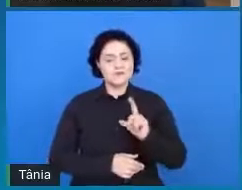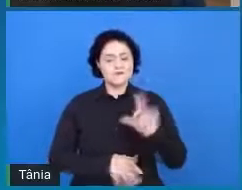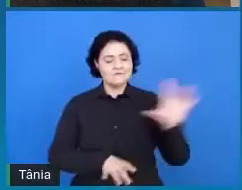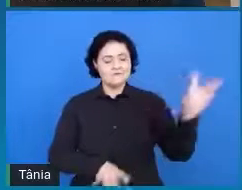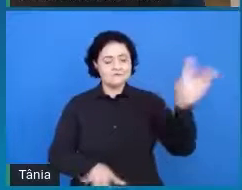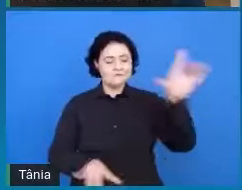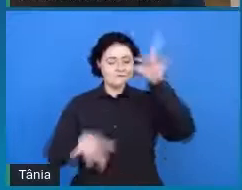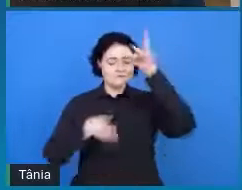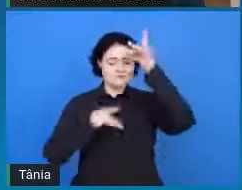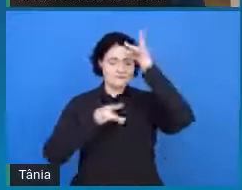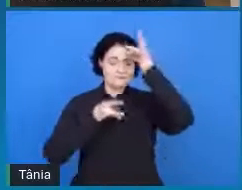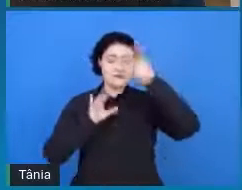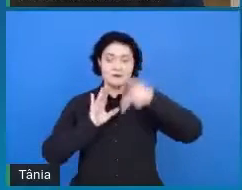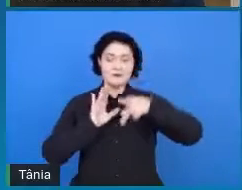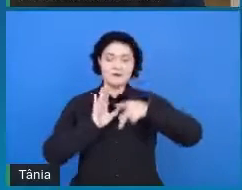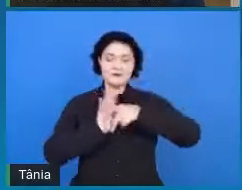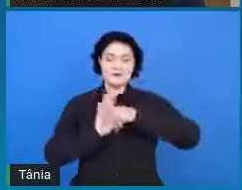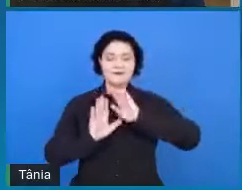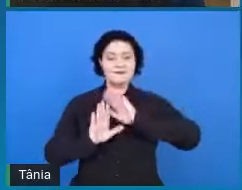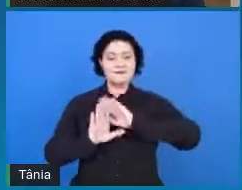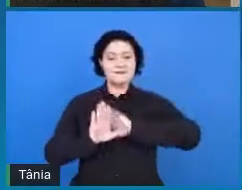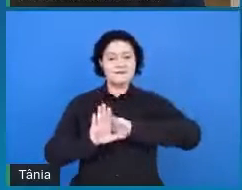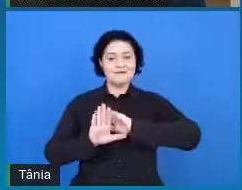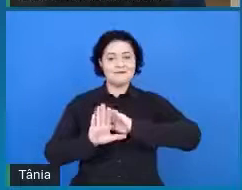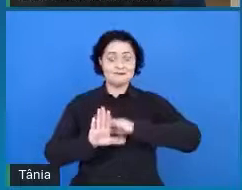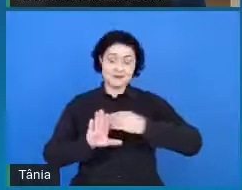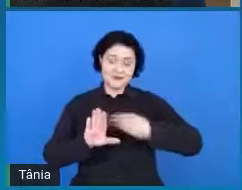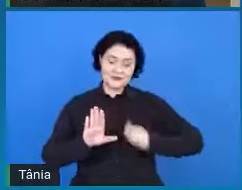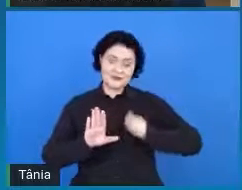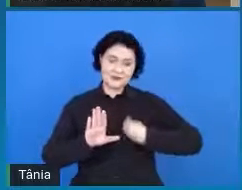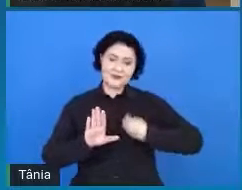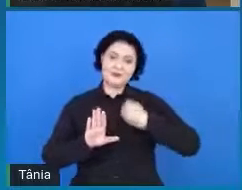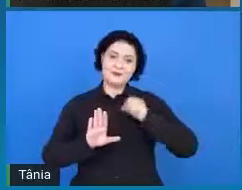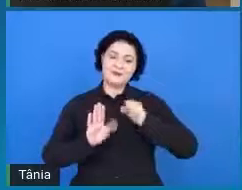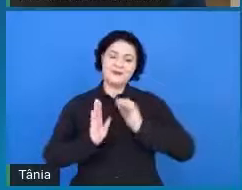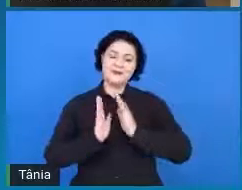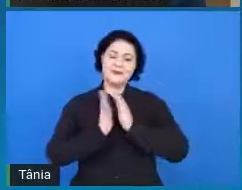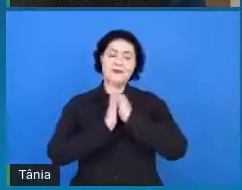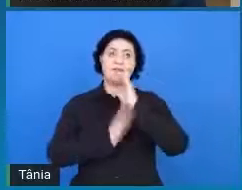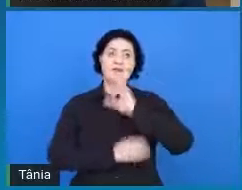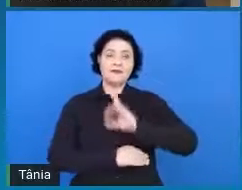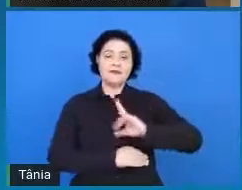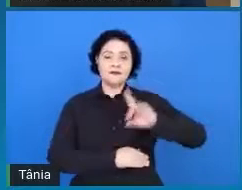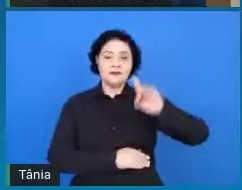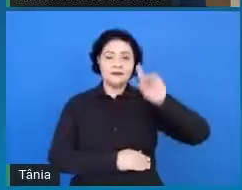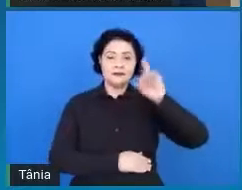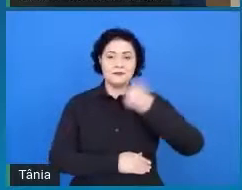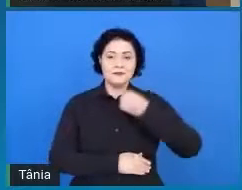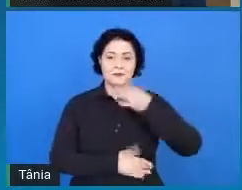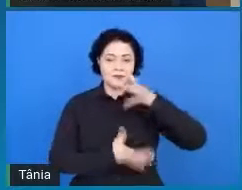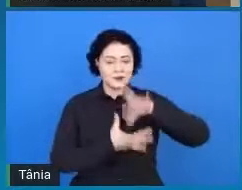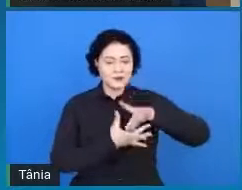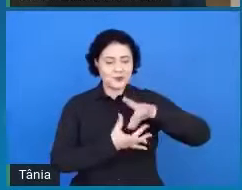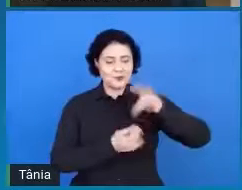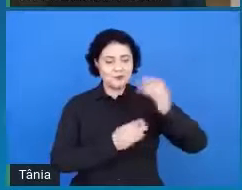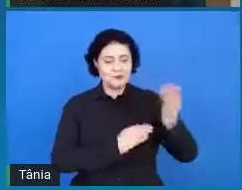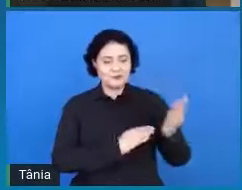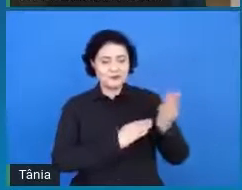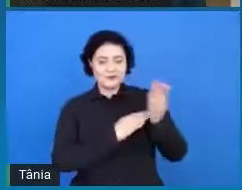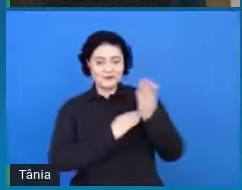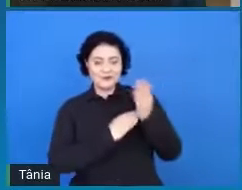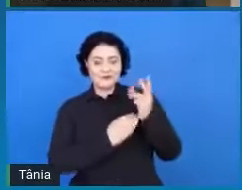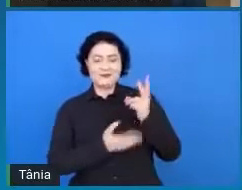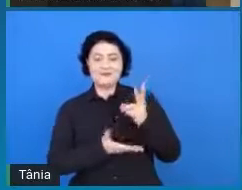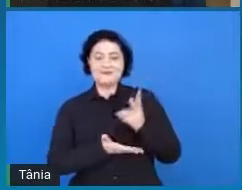inspiração por trás que nós estamos graças a Deus no parados pelos bons espíritos e